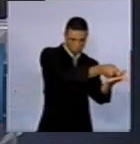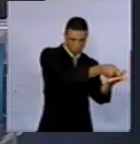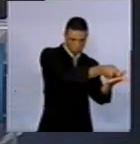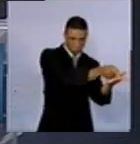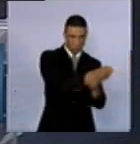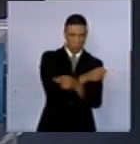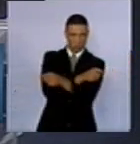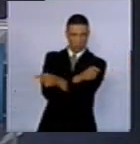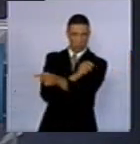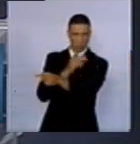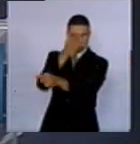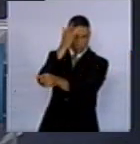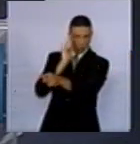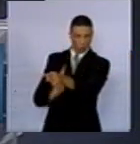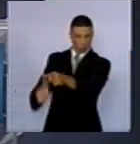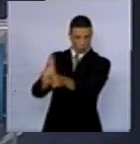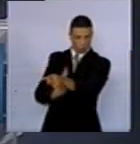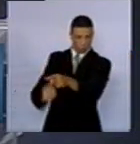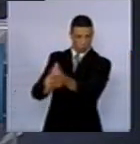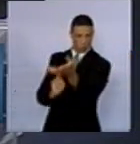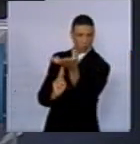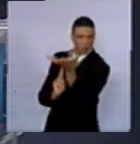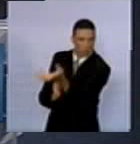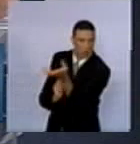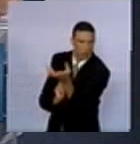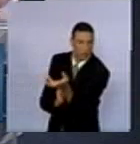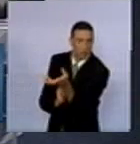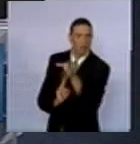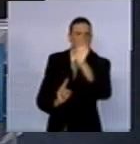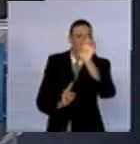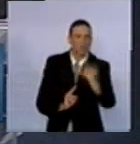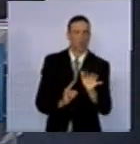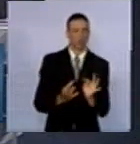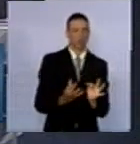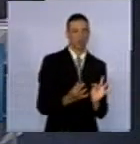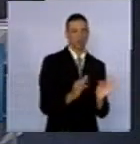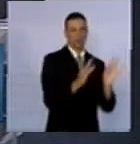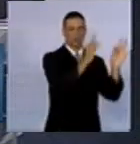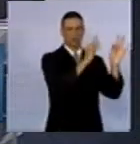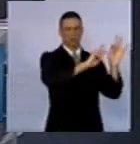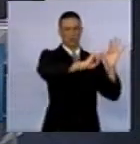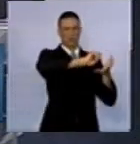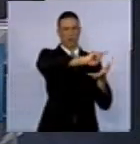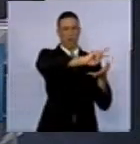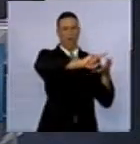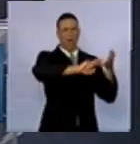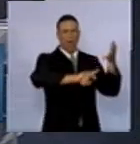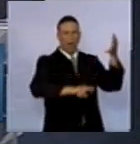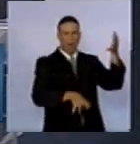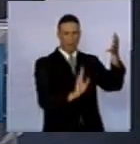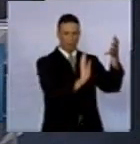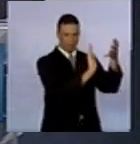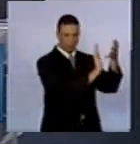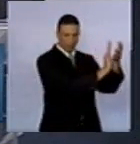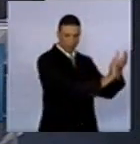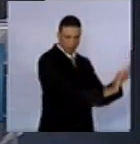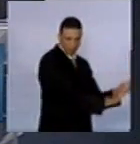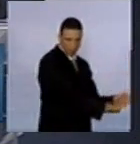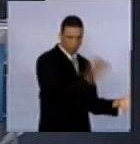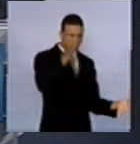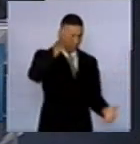entende é isso que o usuário enxerga as diversas tecnologias nós vamos ver se daqui a pouco elas é hoje